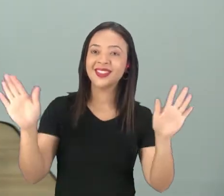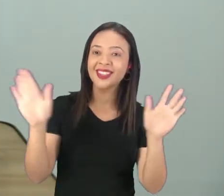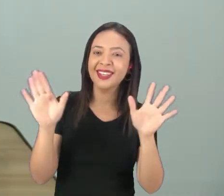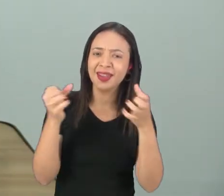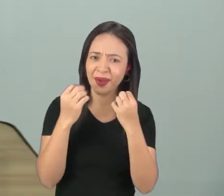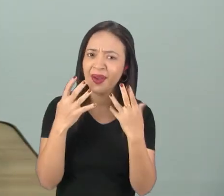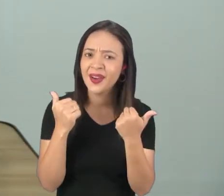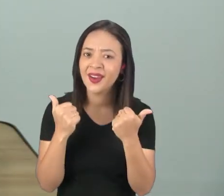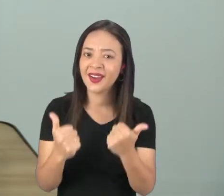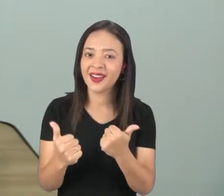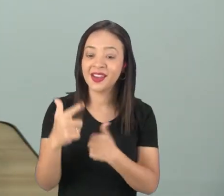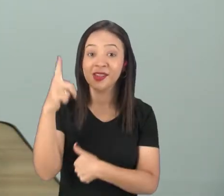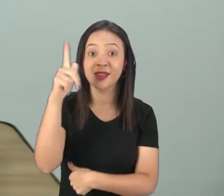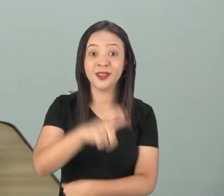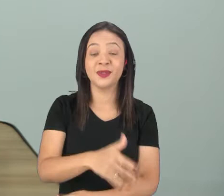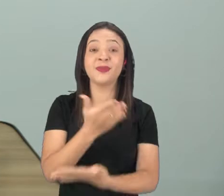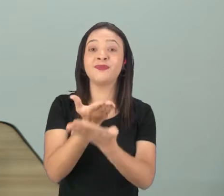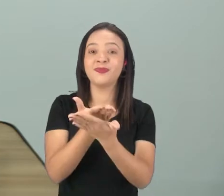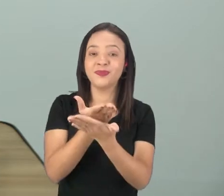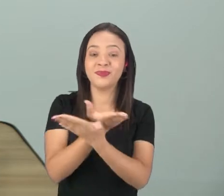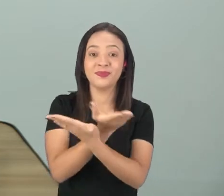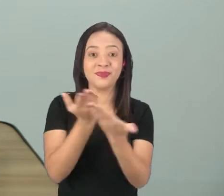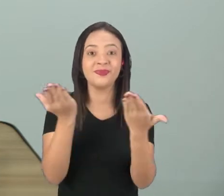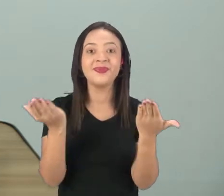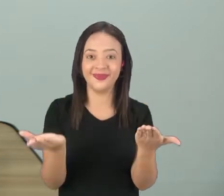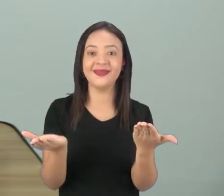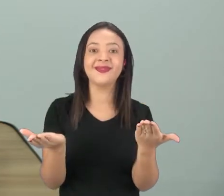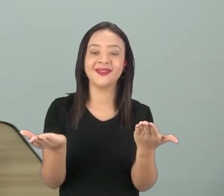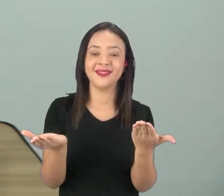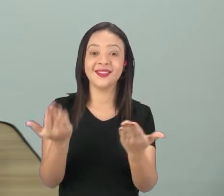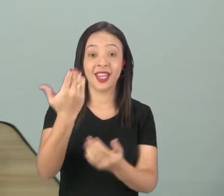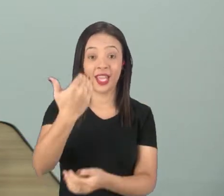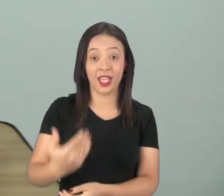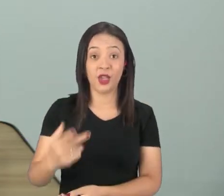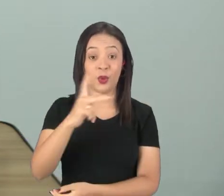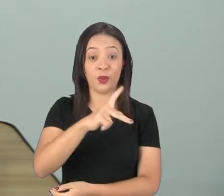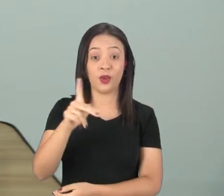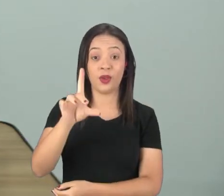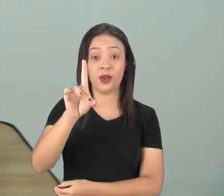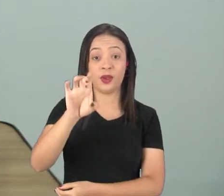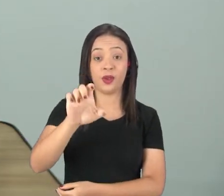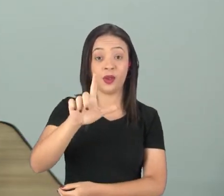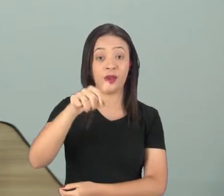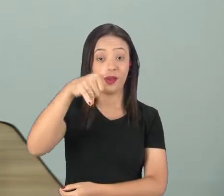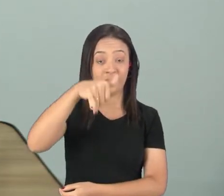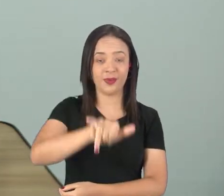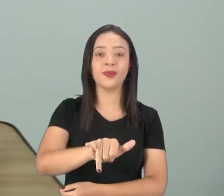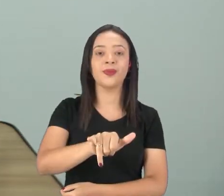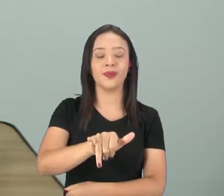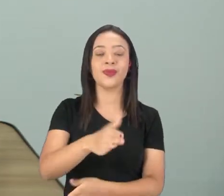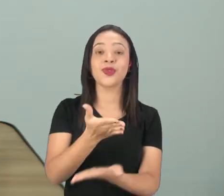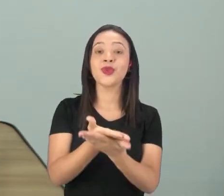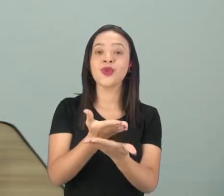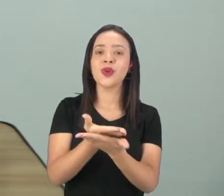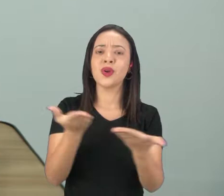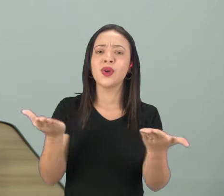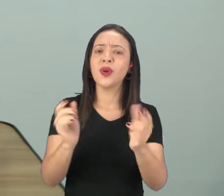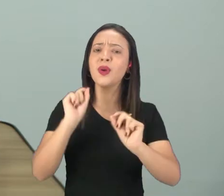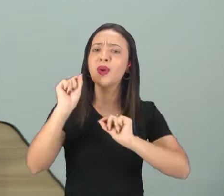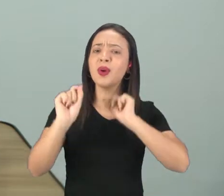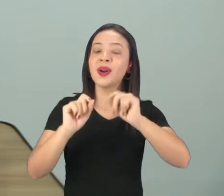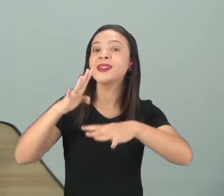Olá, pessoal, tudo bem? Estou de volta para mais uma aula com vocês. Me chamo professora Deli, tá? E a nossa aula hoje